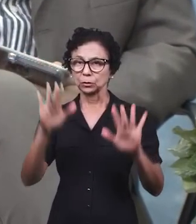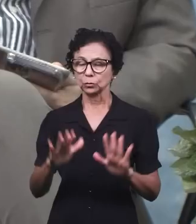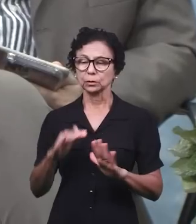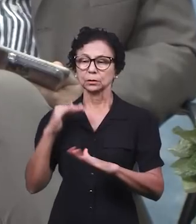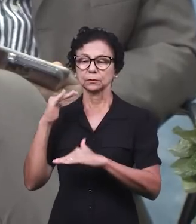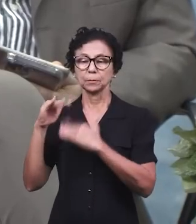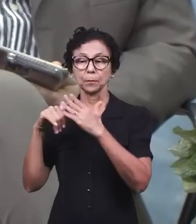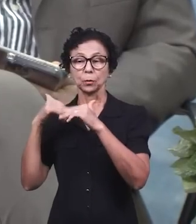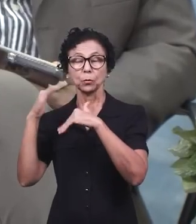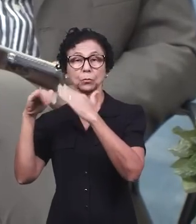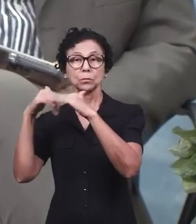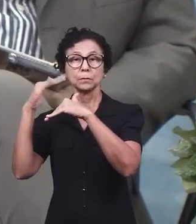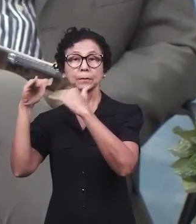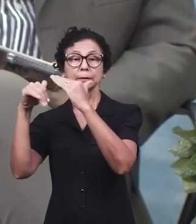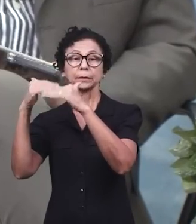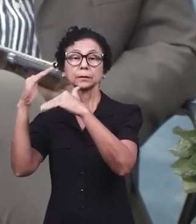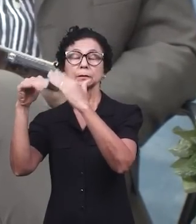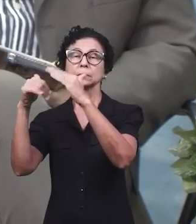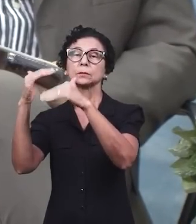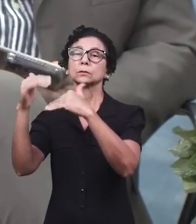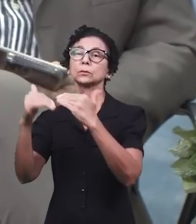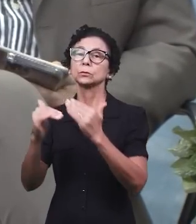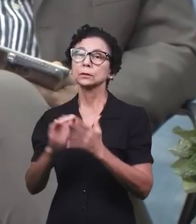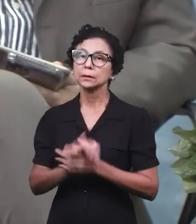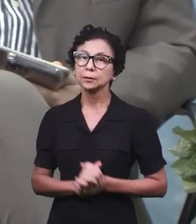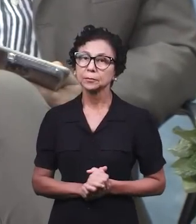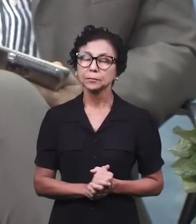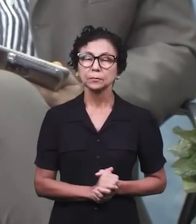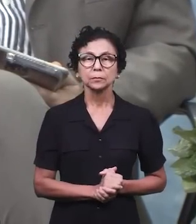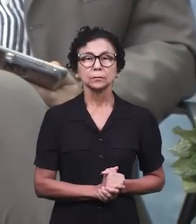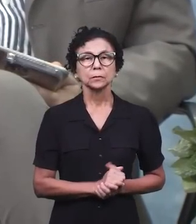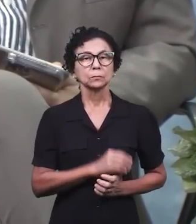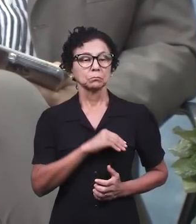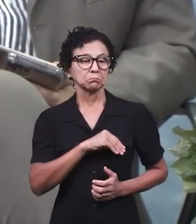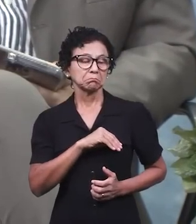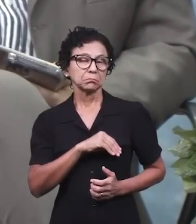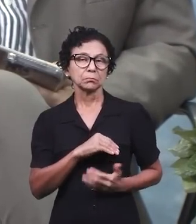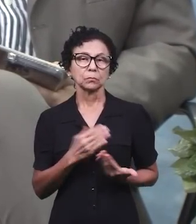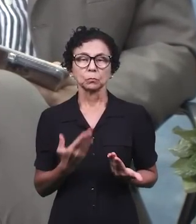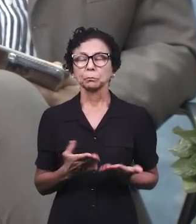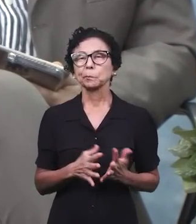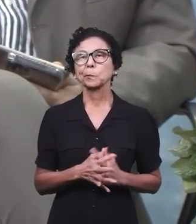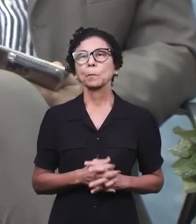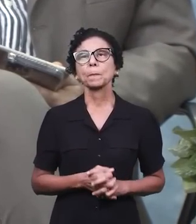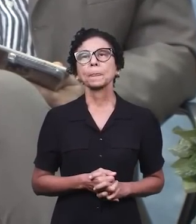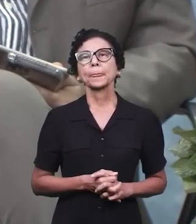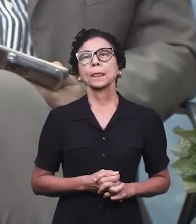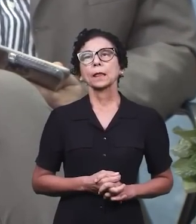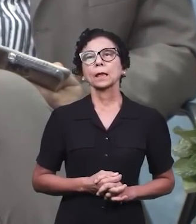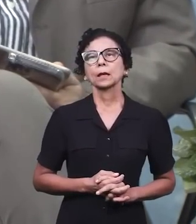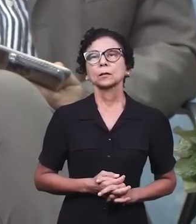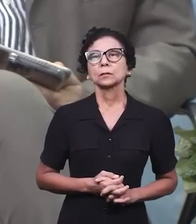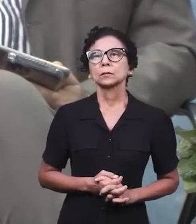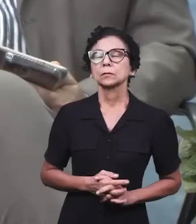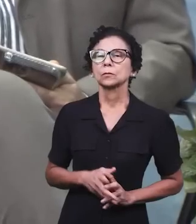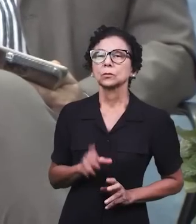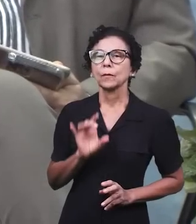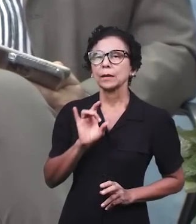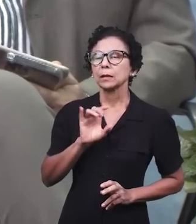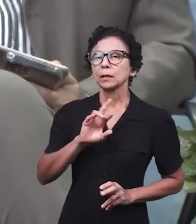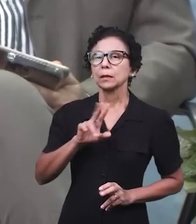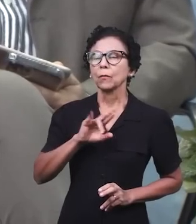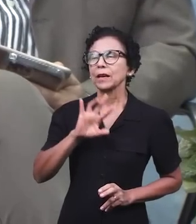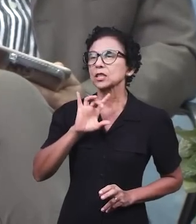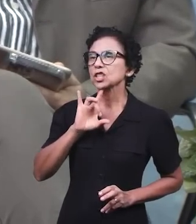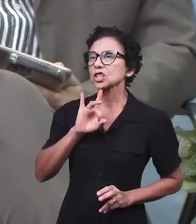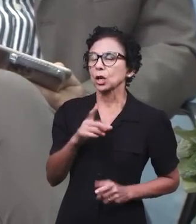vai prosperando a partir daquilo ali. Ou seja, não é você simplesmente economizar,